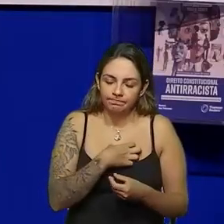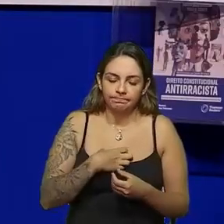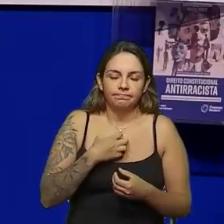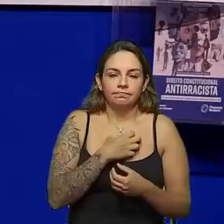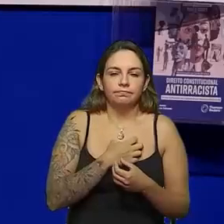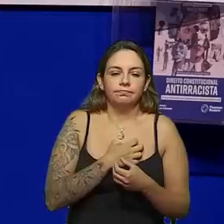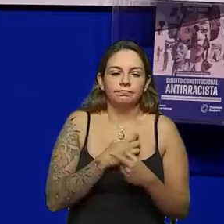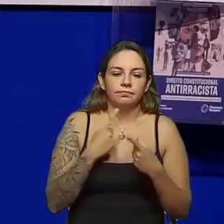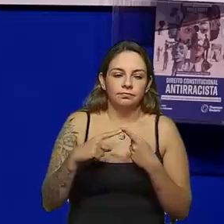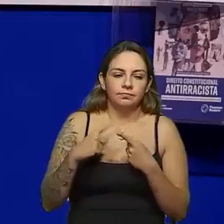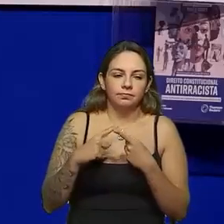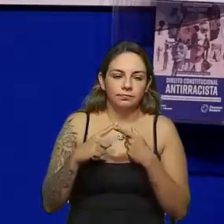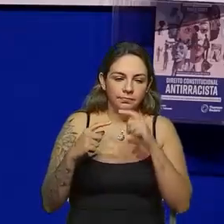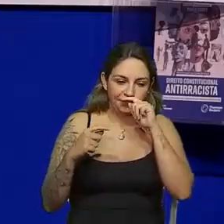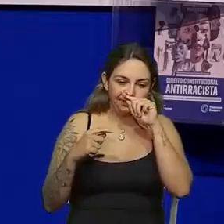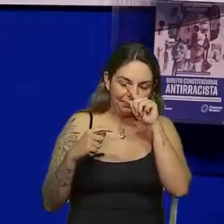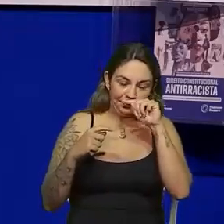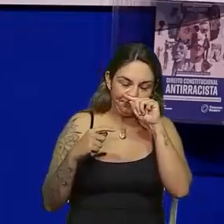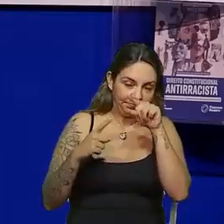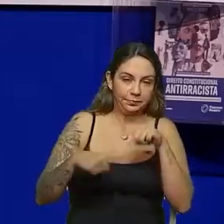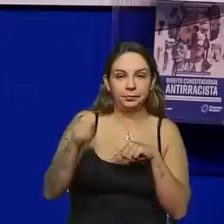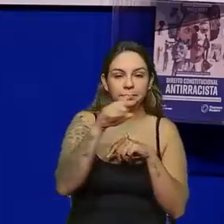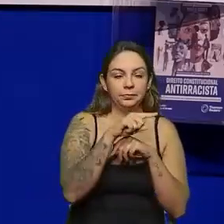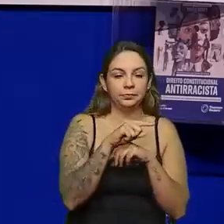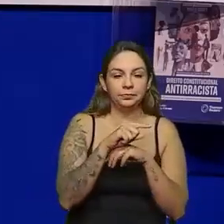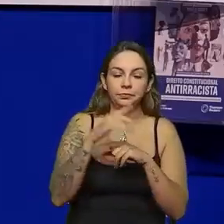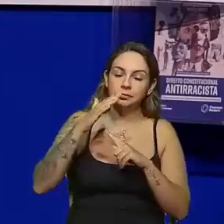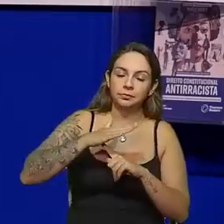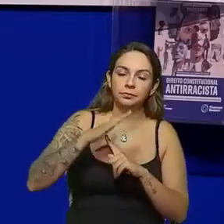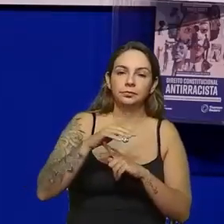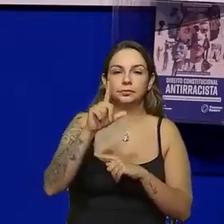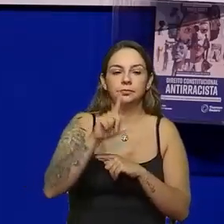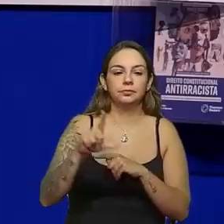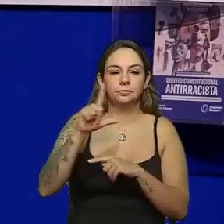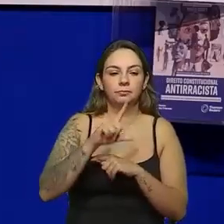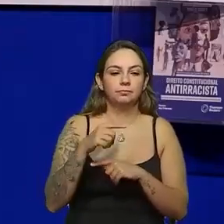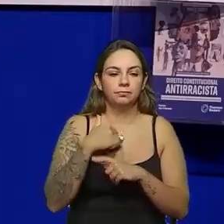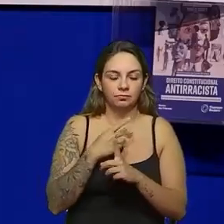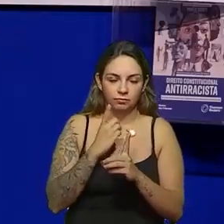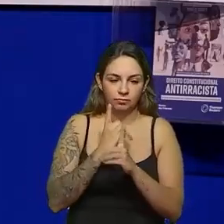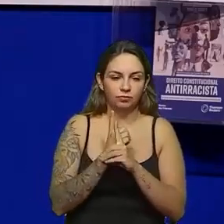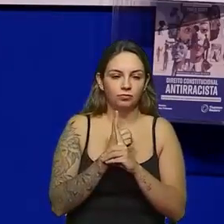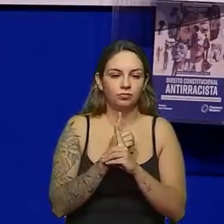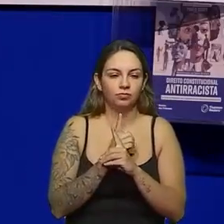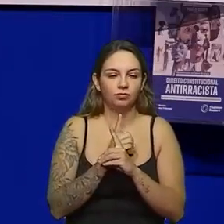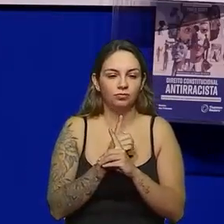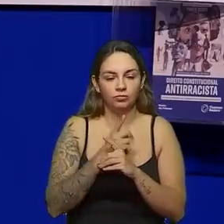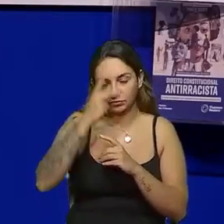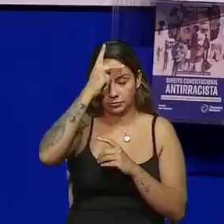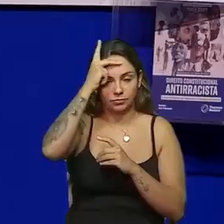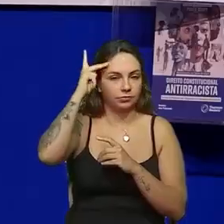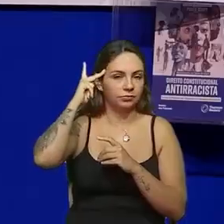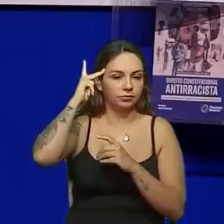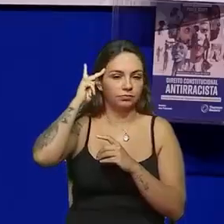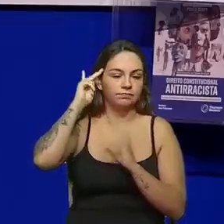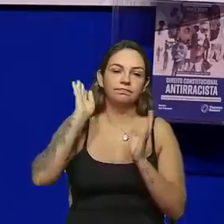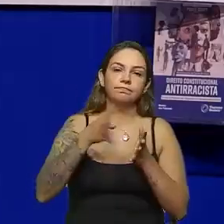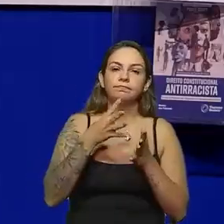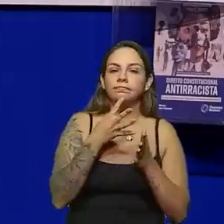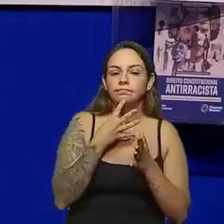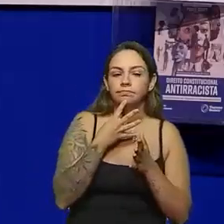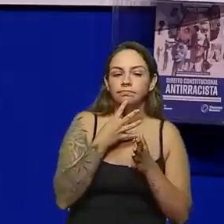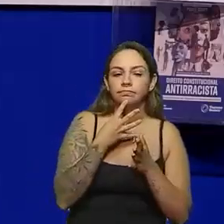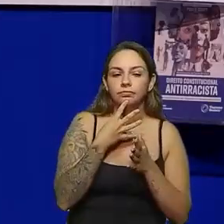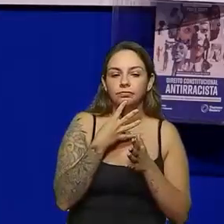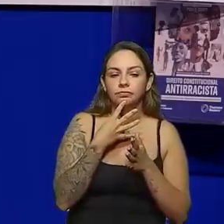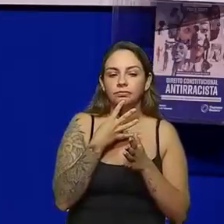sentimental, porque nessas feiras literárias eu encontro pessoas que eu já